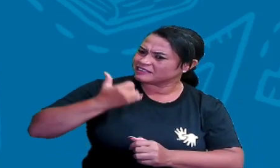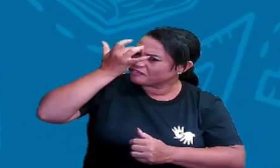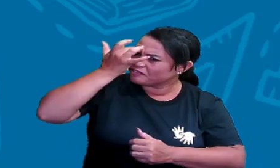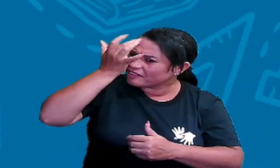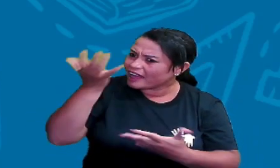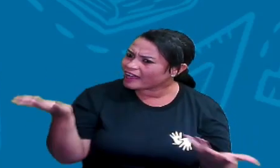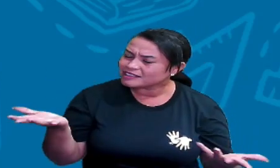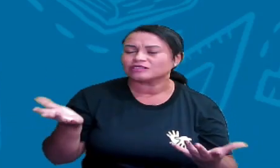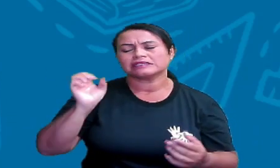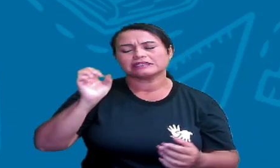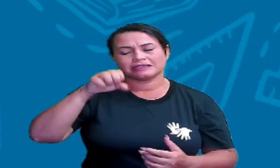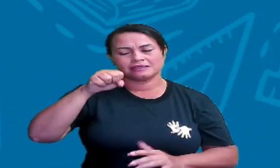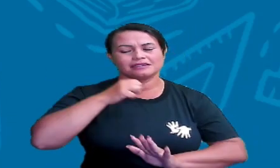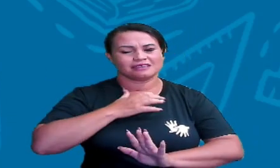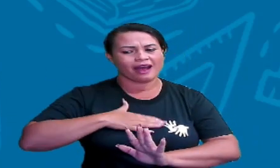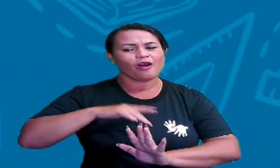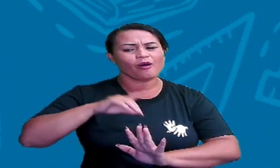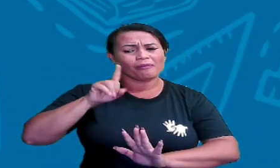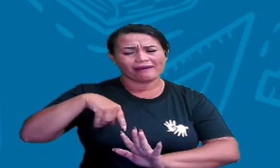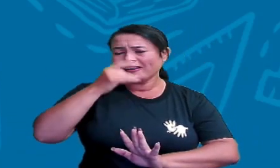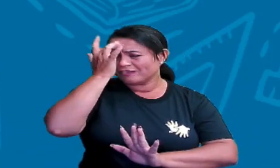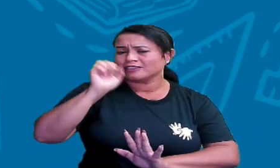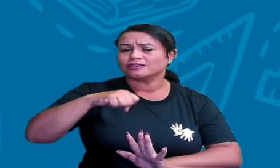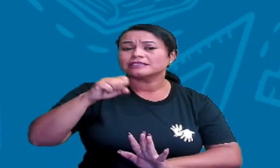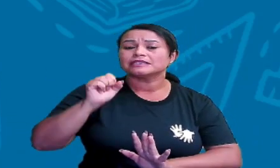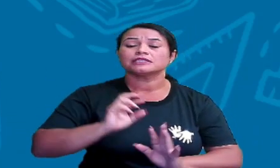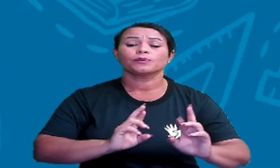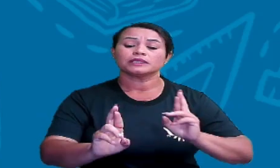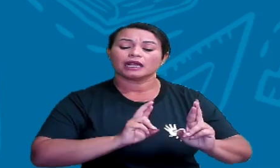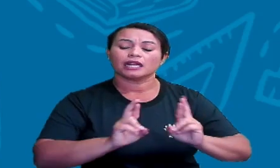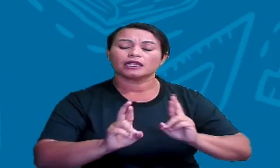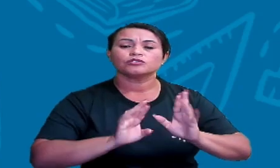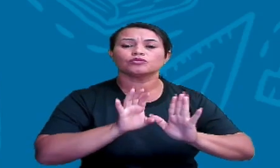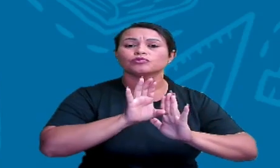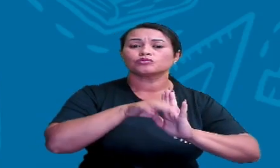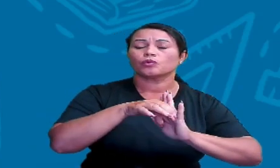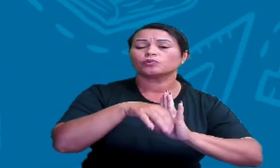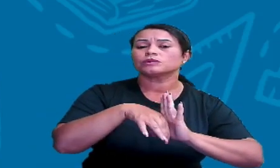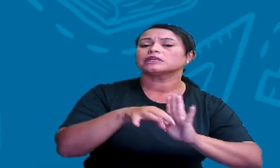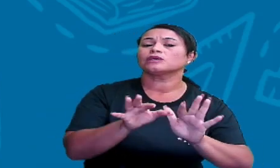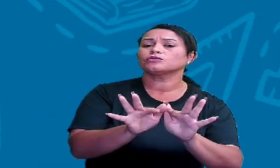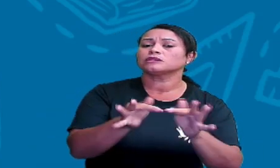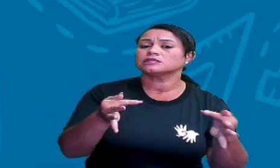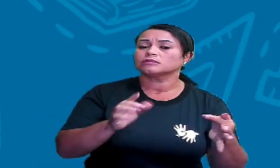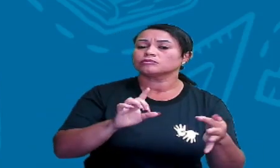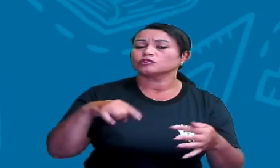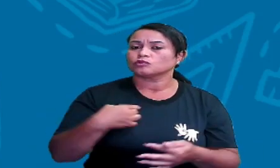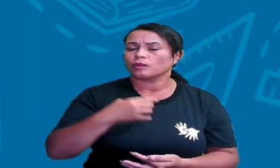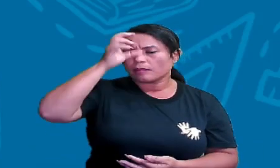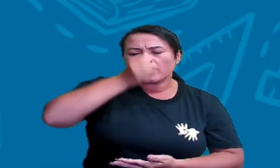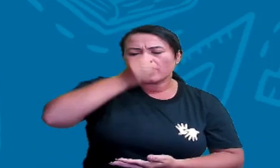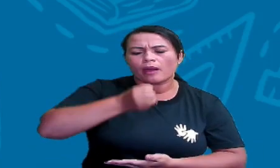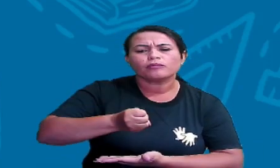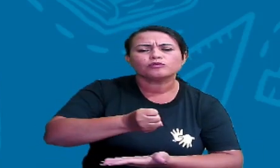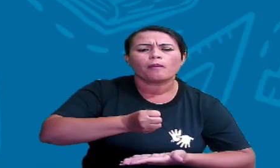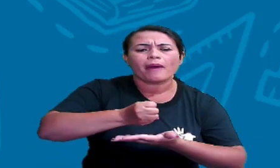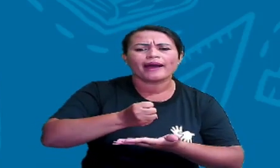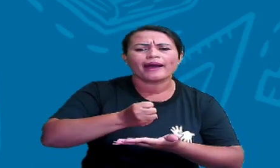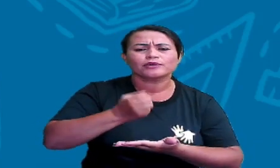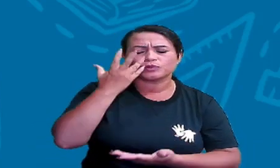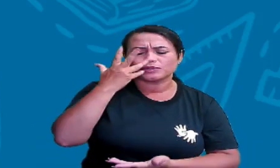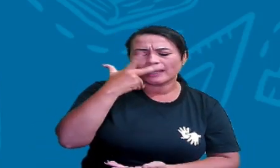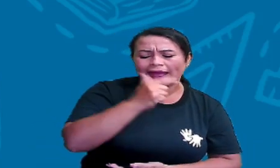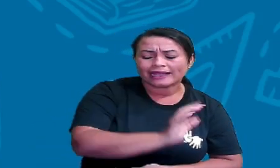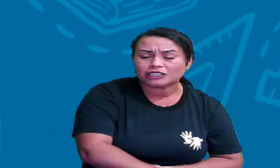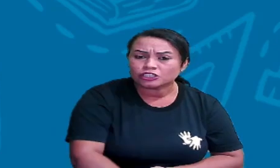fácil. É sim, gente. São aquelas relações, aqueles conceitos básicos que a gente aprende desde criança, tá